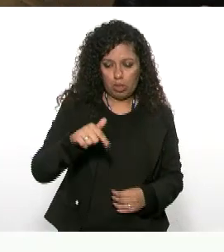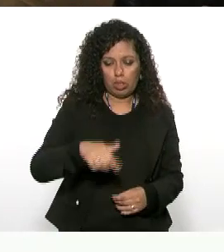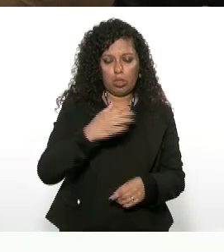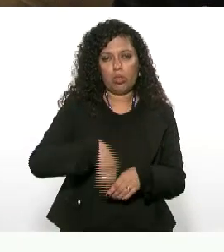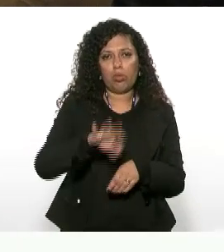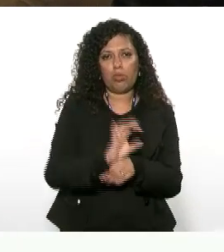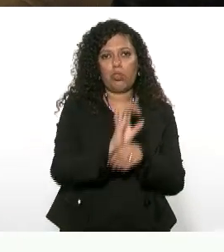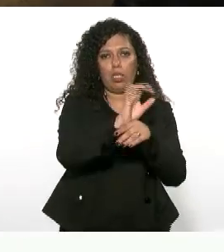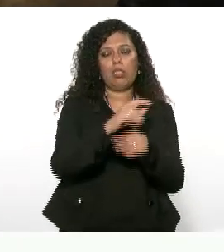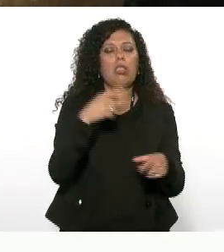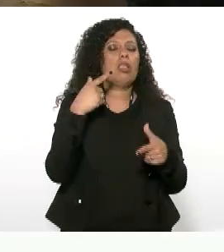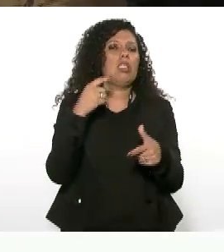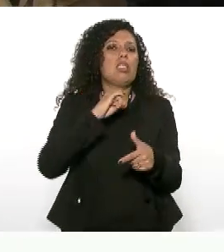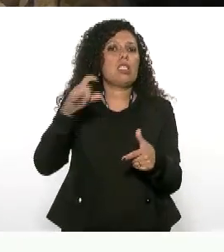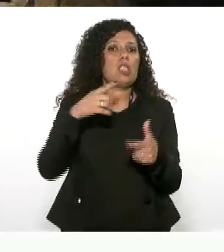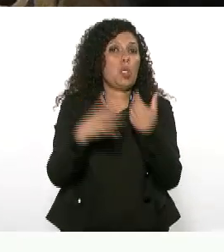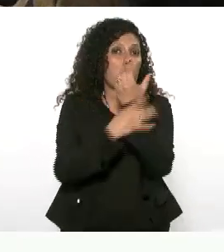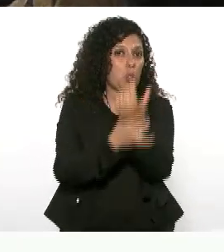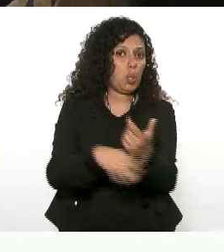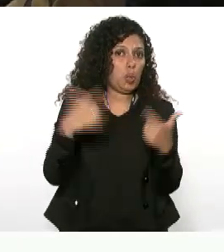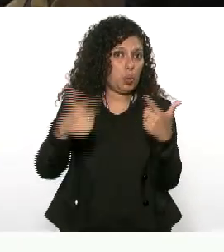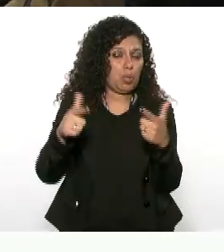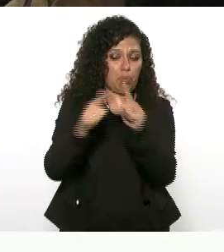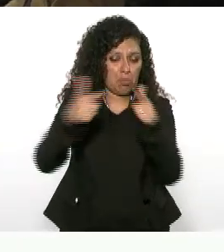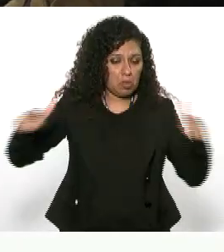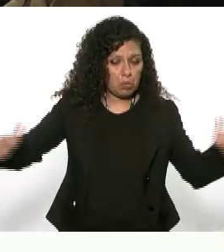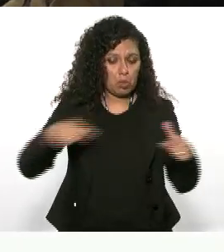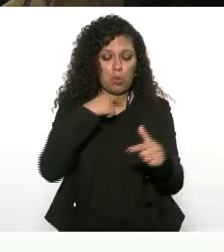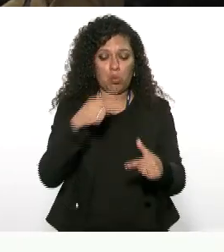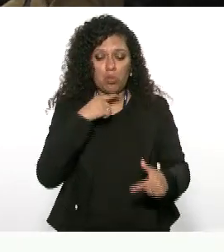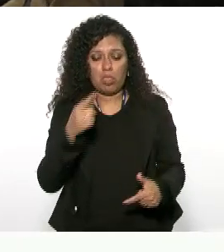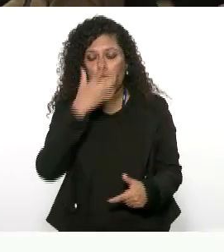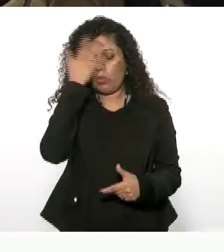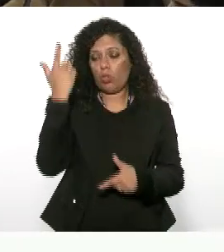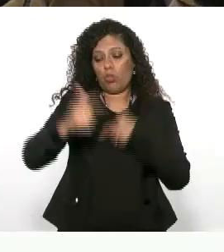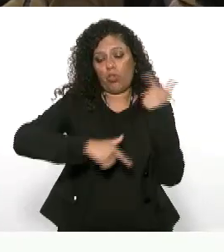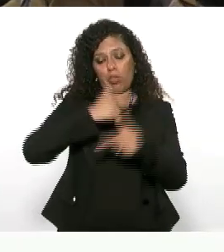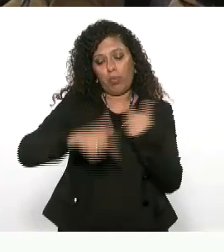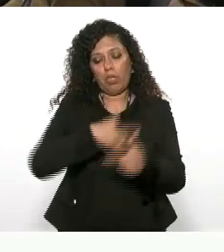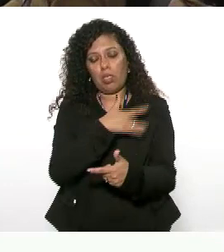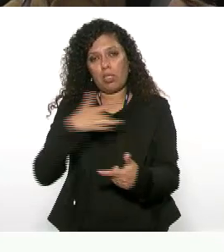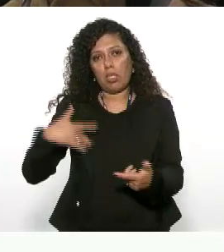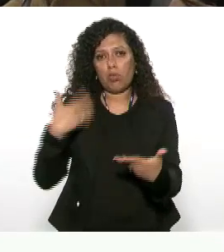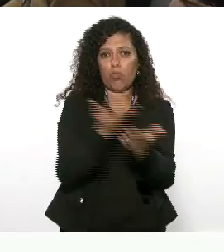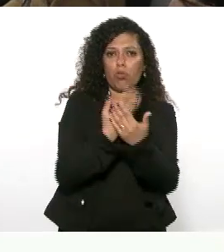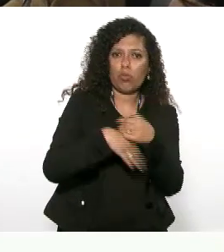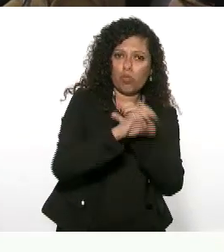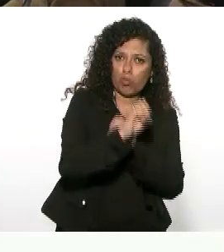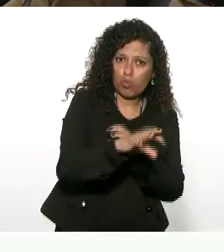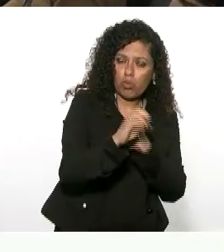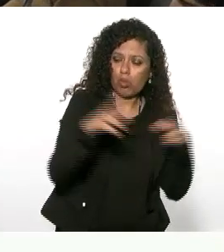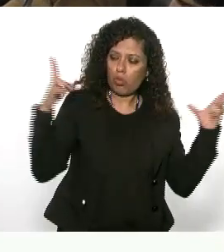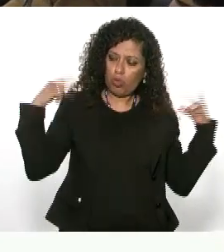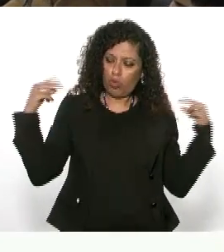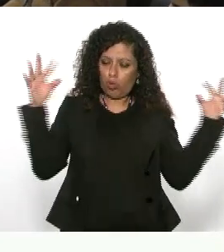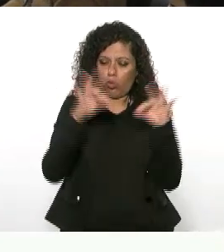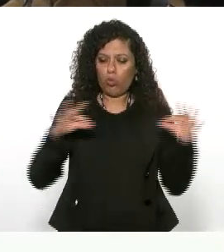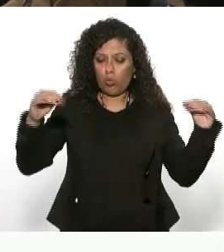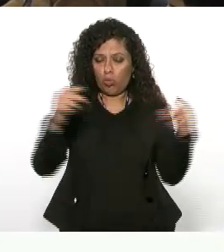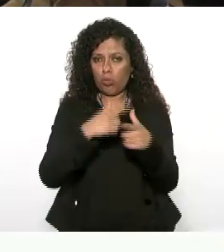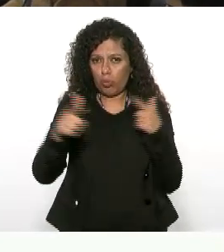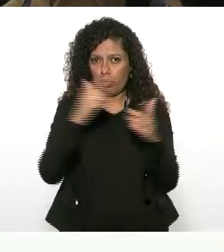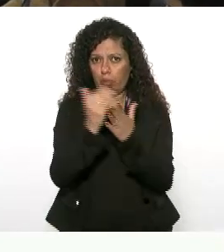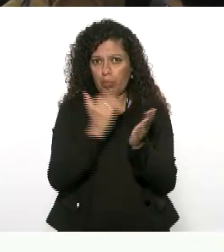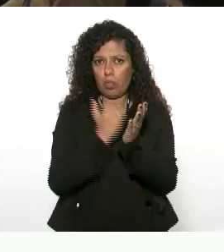Estado. Atrapalha o turismo, atrapalha o crescimento, atrapalha a vida das pessoas, a saúde, a educação. Então, a gente precisa se juntar para resolver